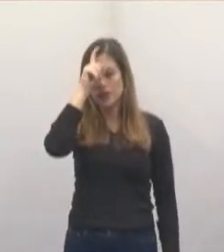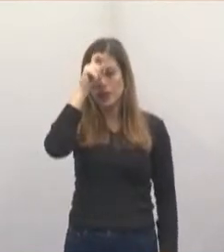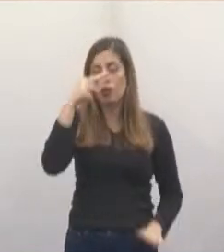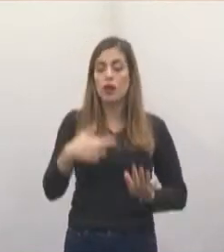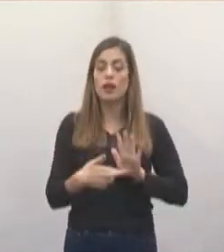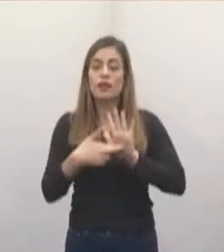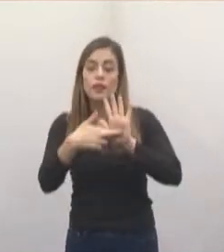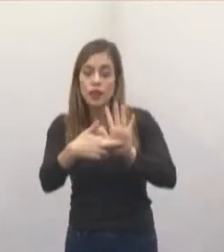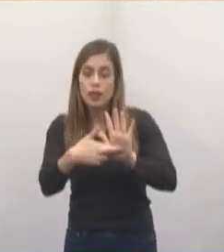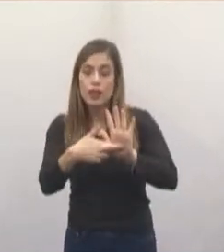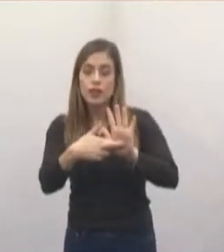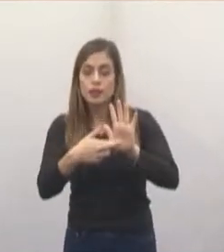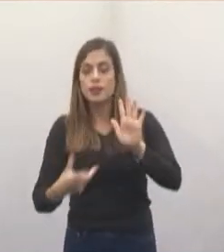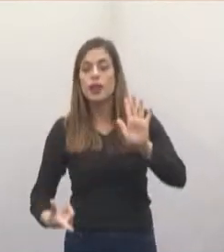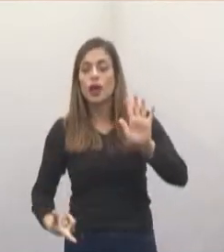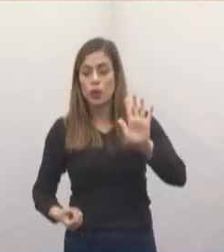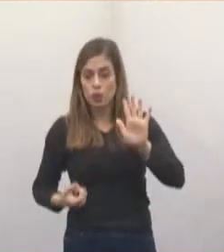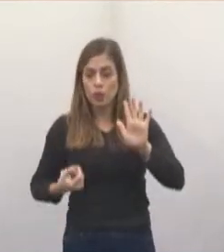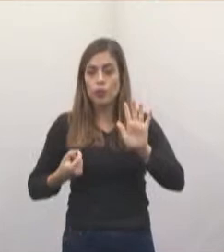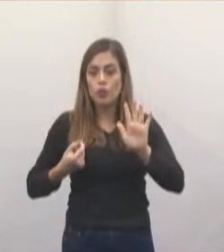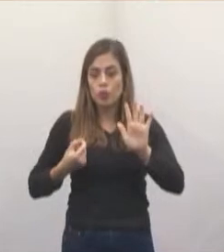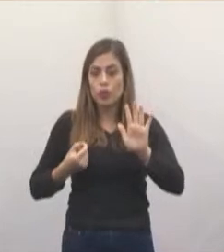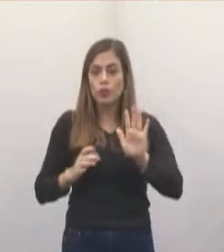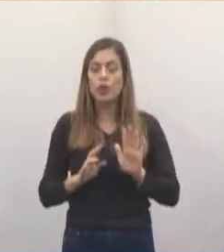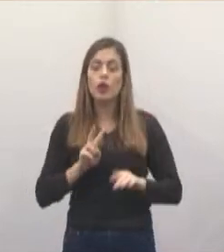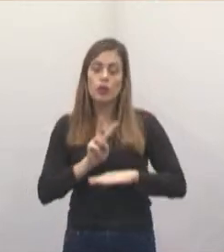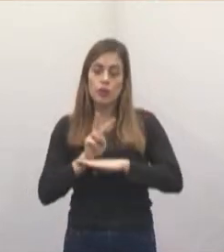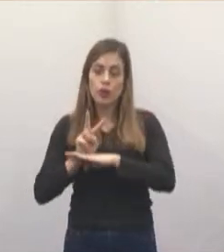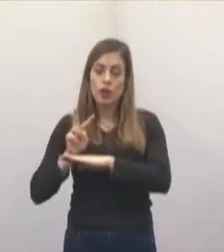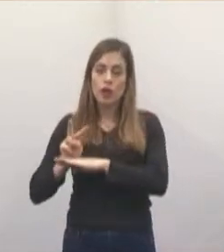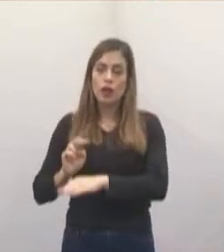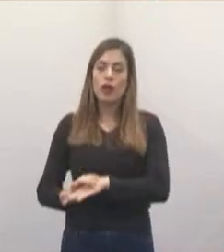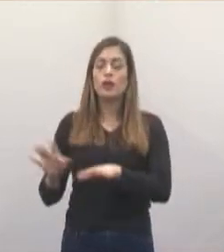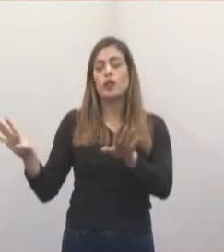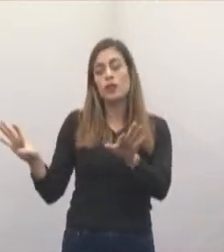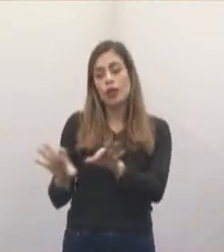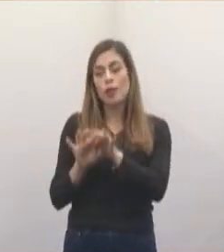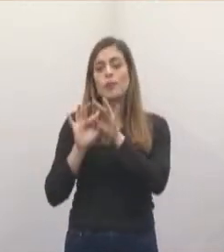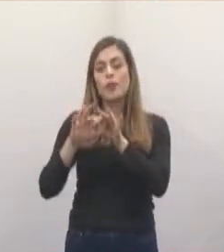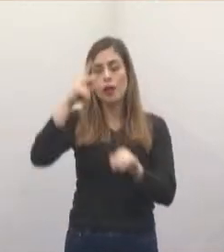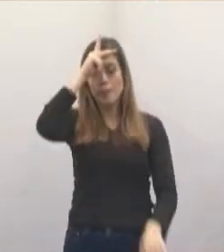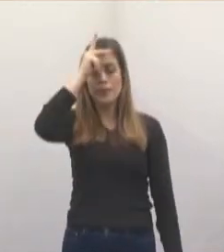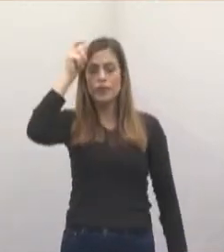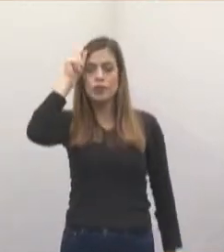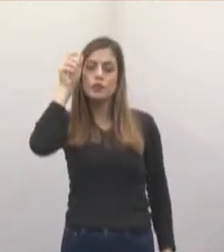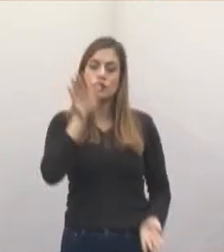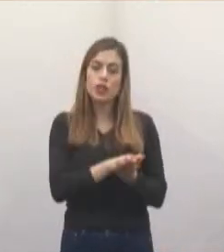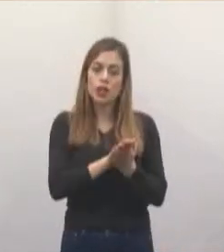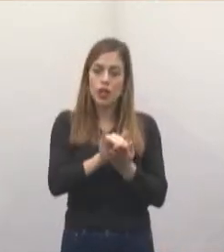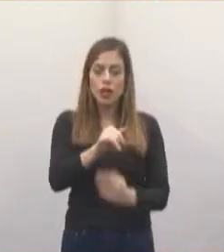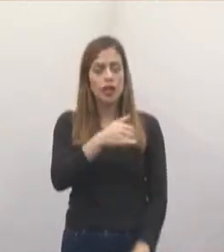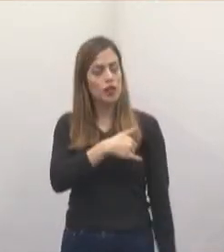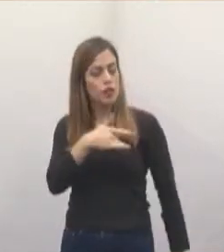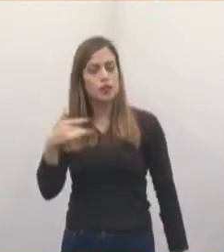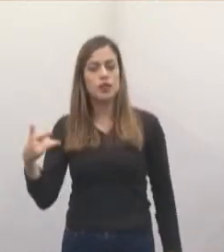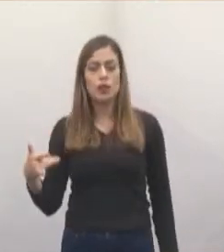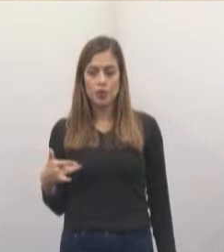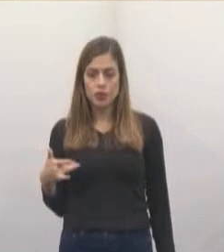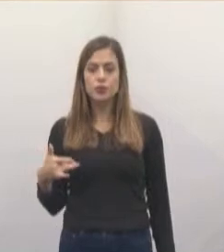câncer, em oncologia, que tem uma parceria muito forte com a Prefeitura Municipal de Jacareí, né, com a saúde de